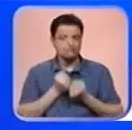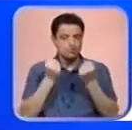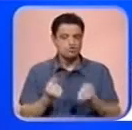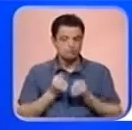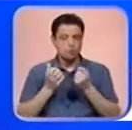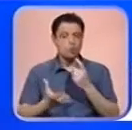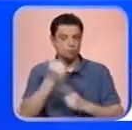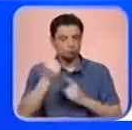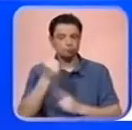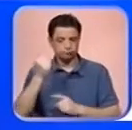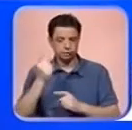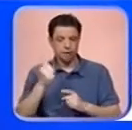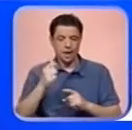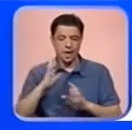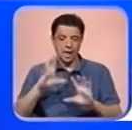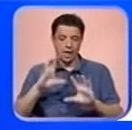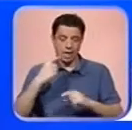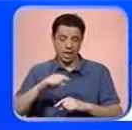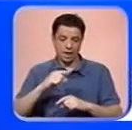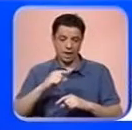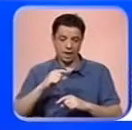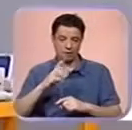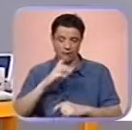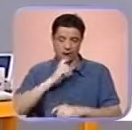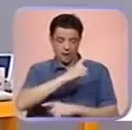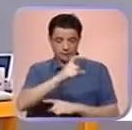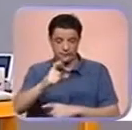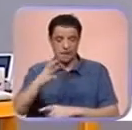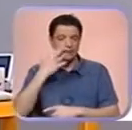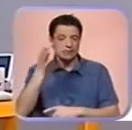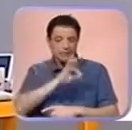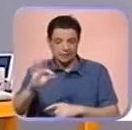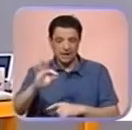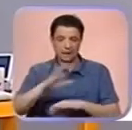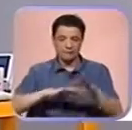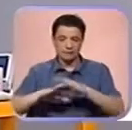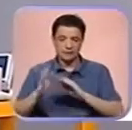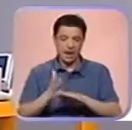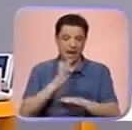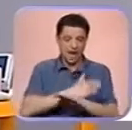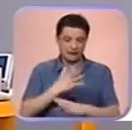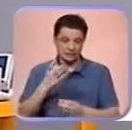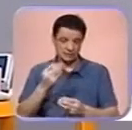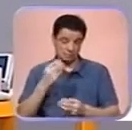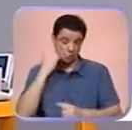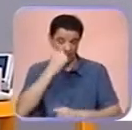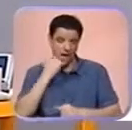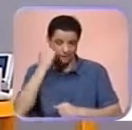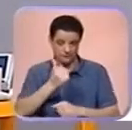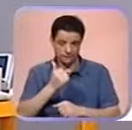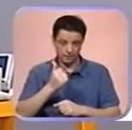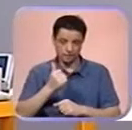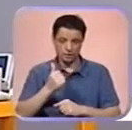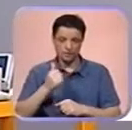então poupar essa evolução e nunca é demais salientar tentar fazer isso antes das lesões serem, claro. Serem grandes. Íamos